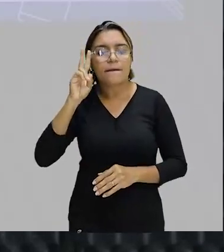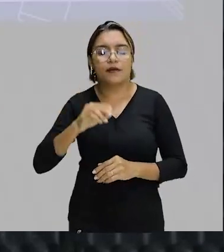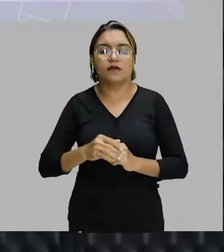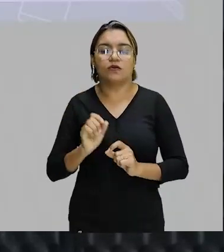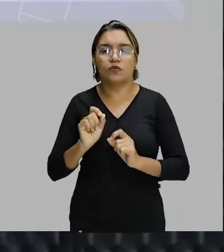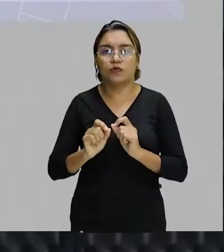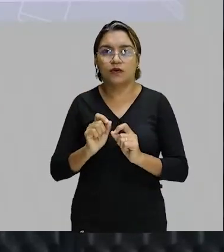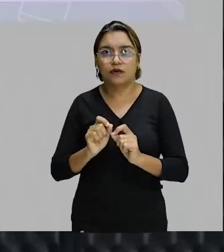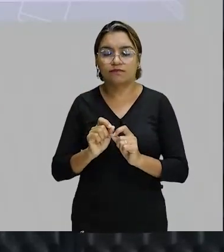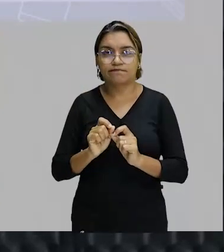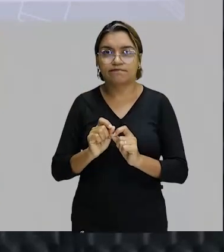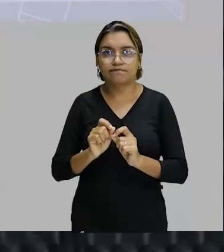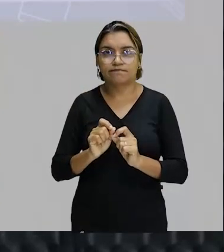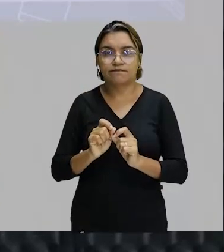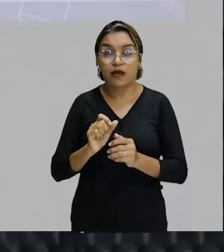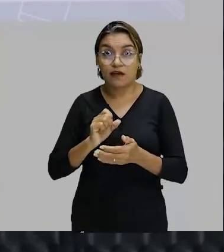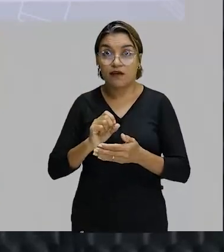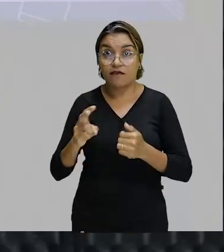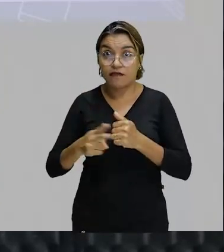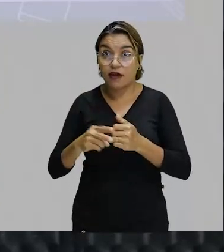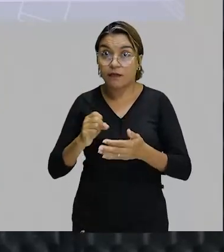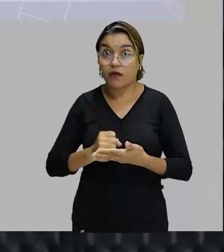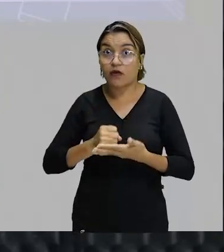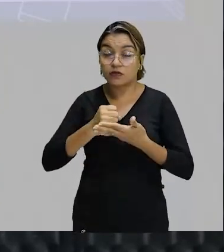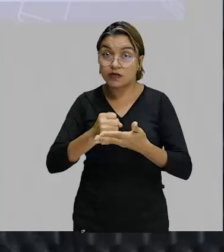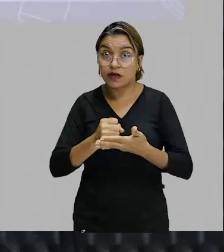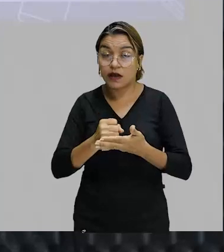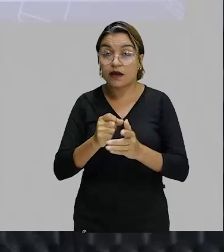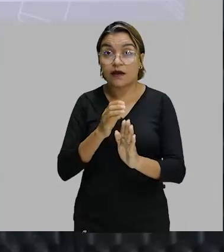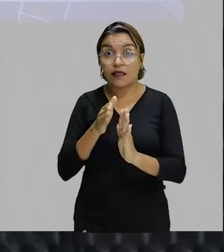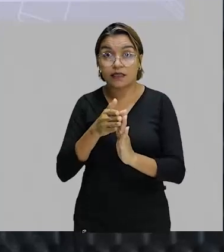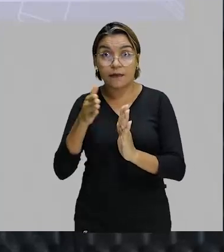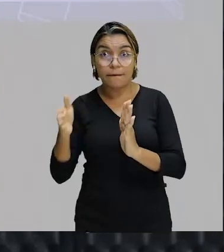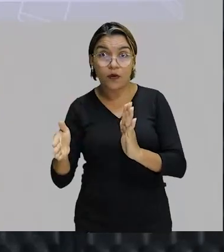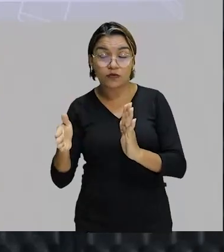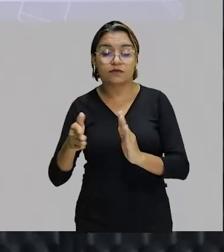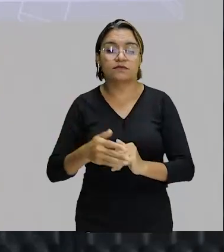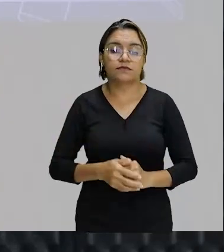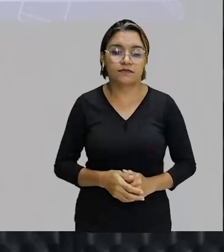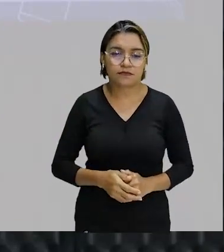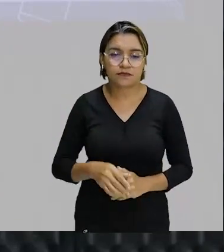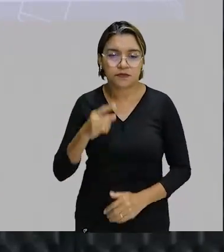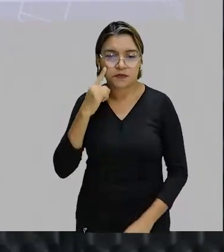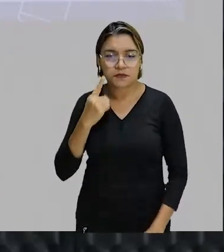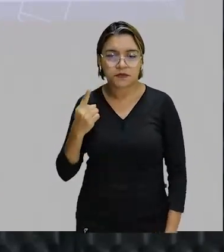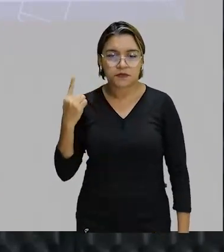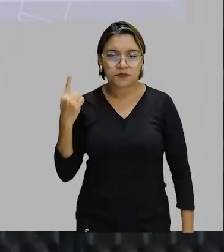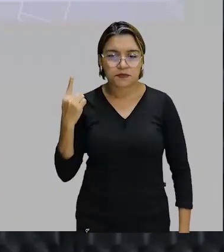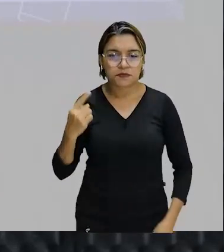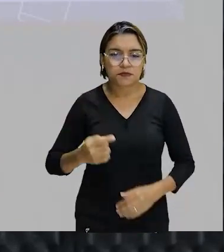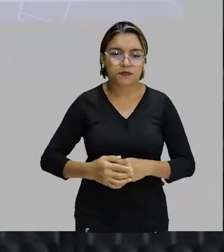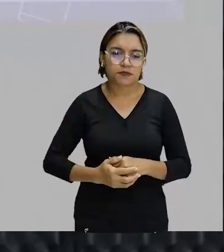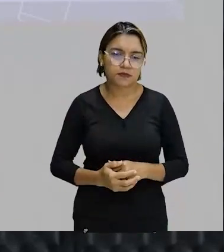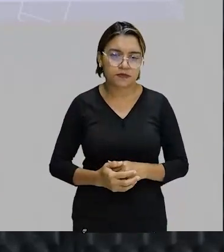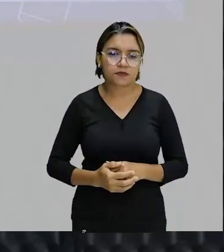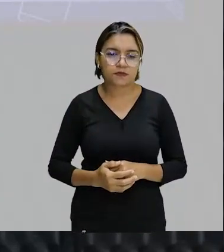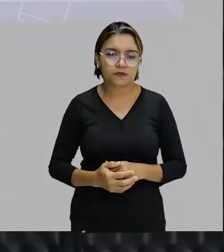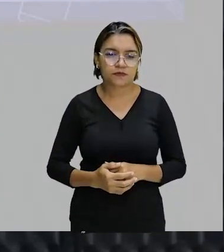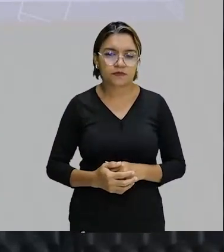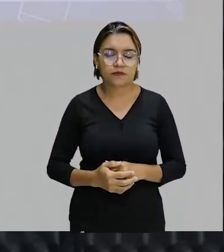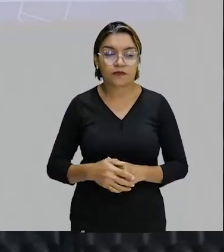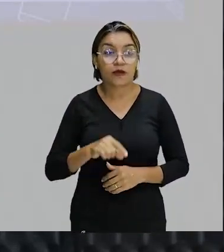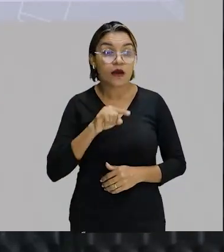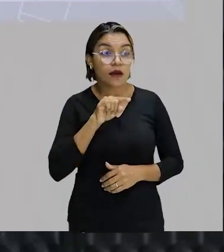auxiliar, ele vem depois. Tá? He slowly drove his car. Ele